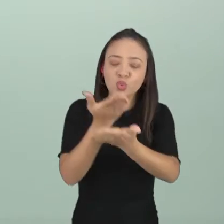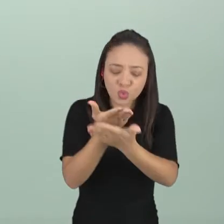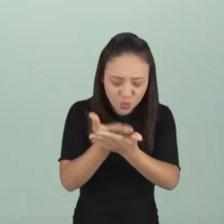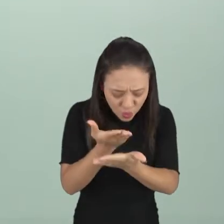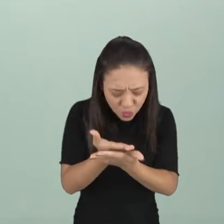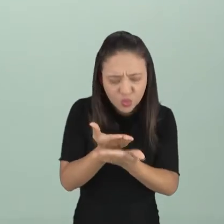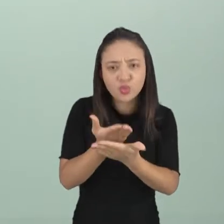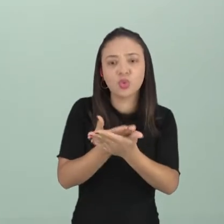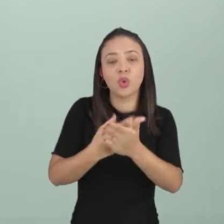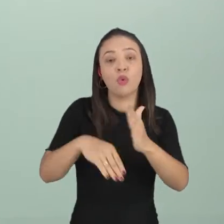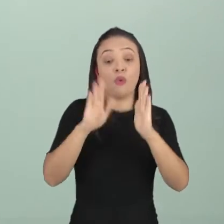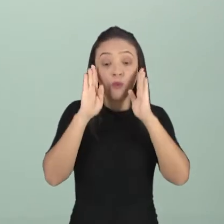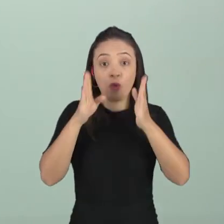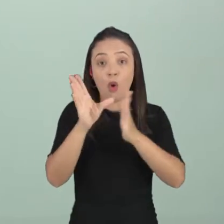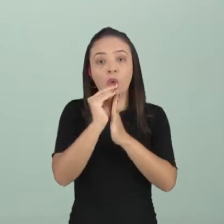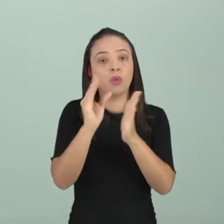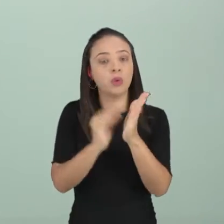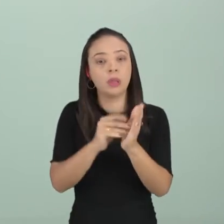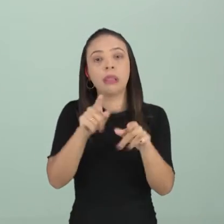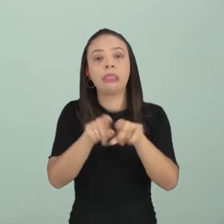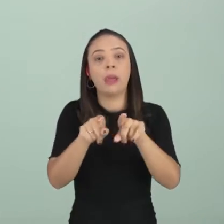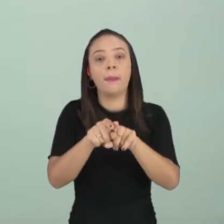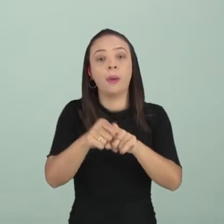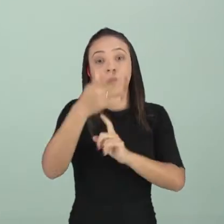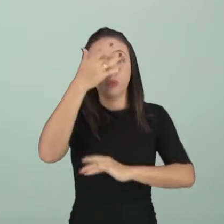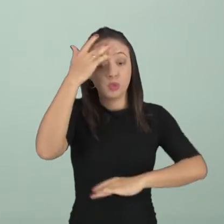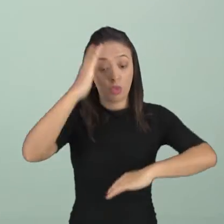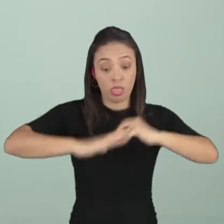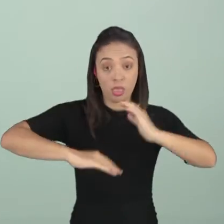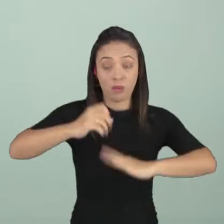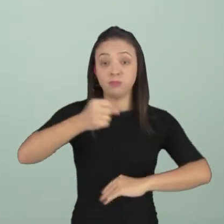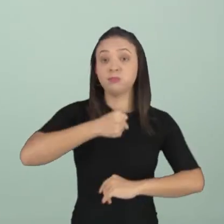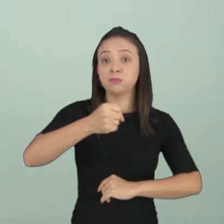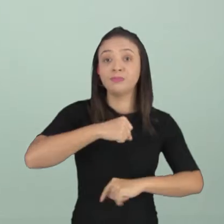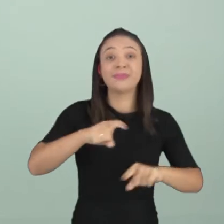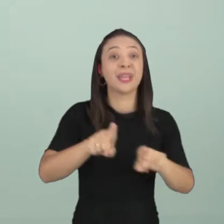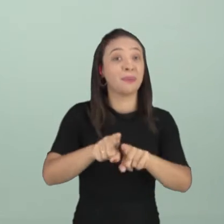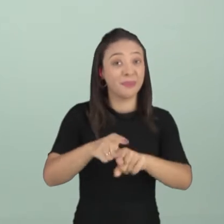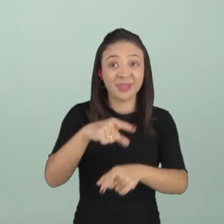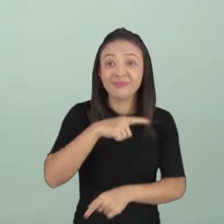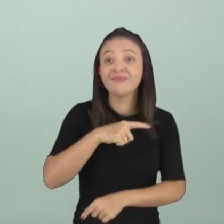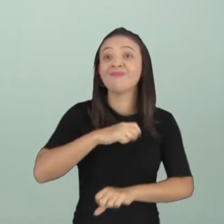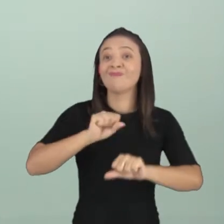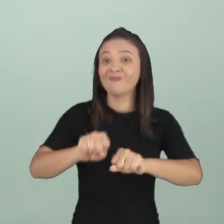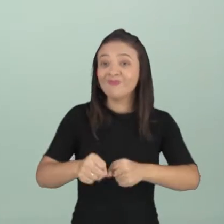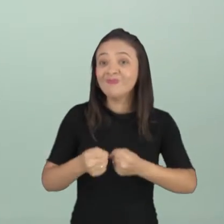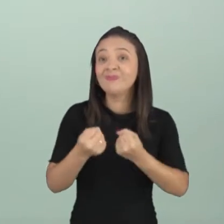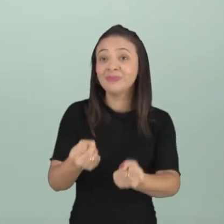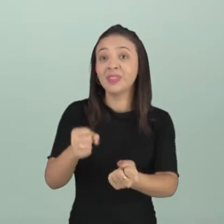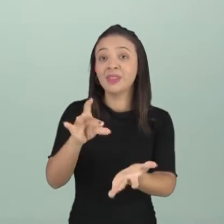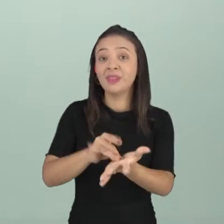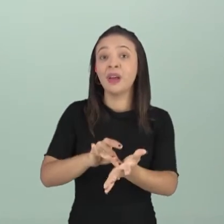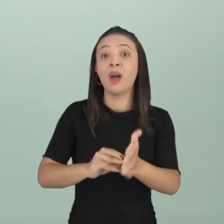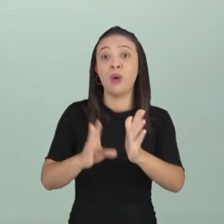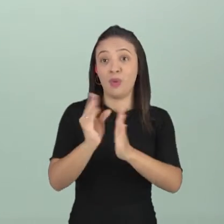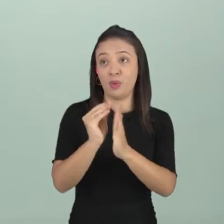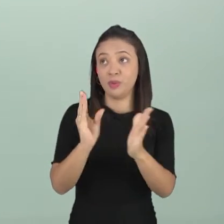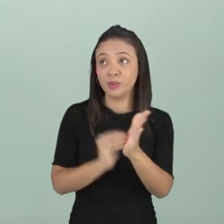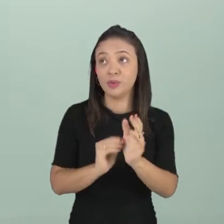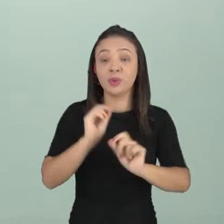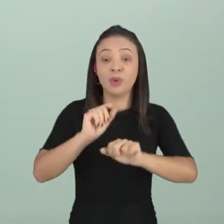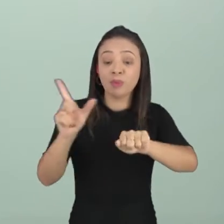a respeito desse conteúdo. Se quer ser jornalista, o jornalista também lida muito com esse conteúdo,